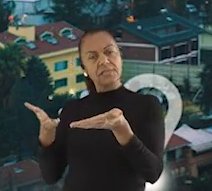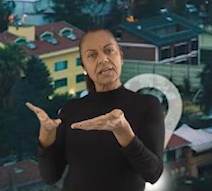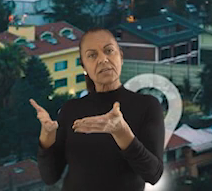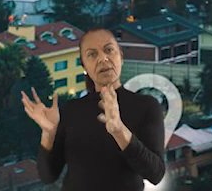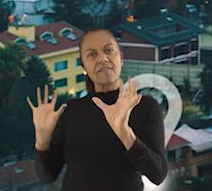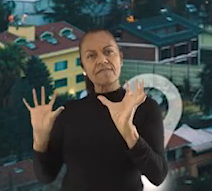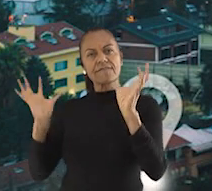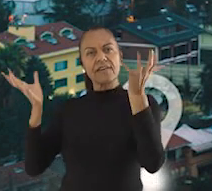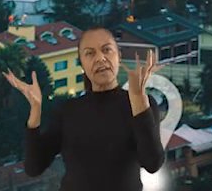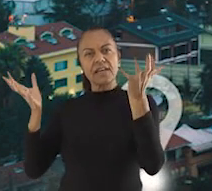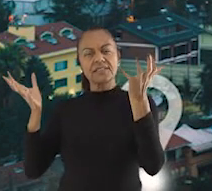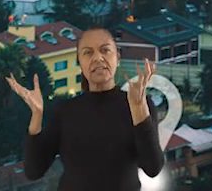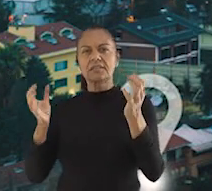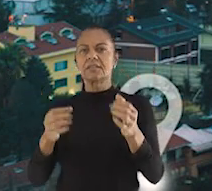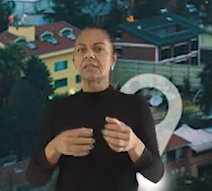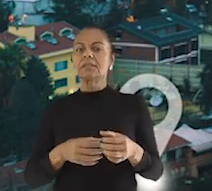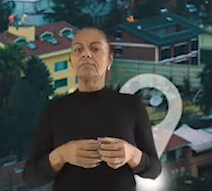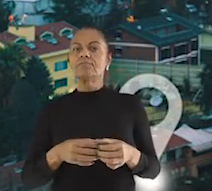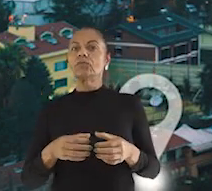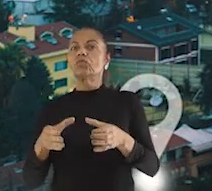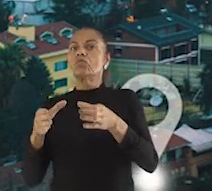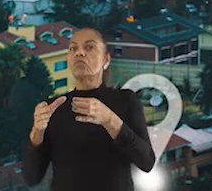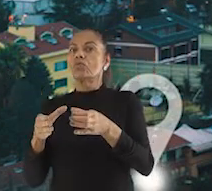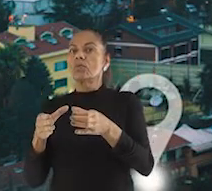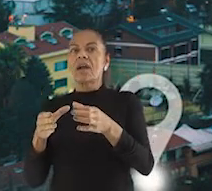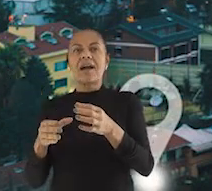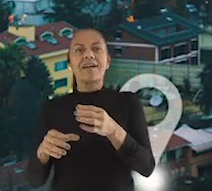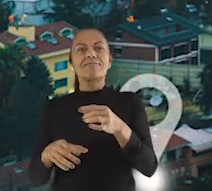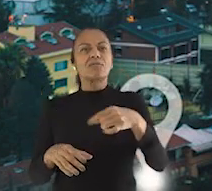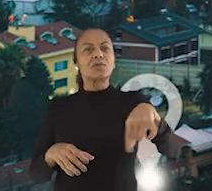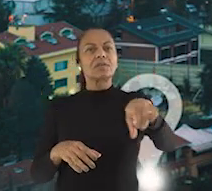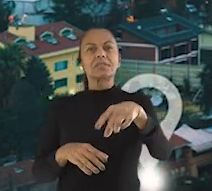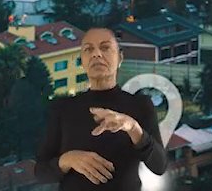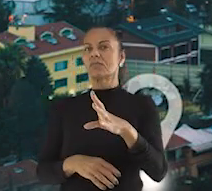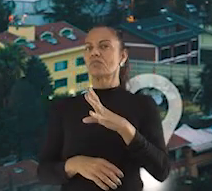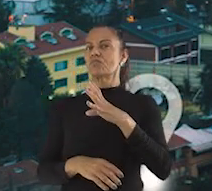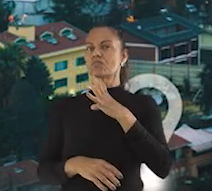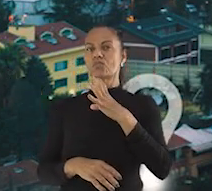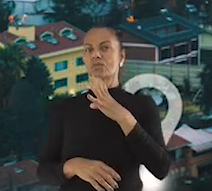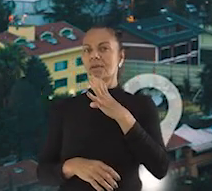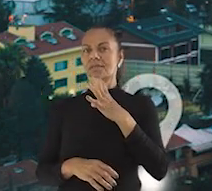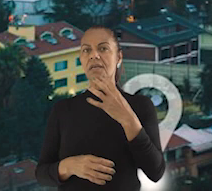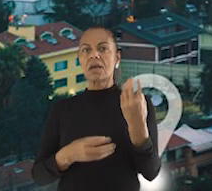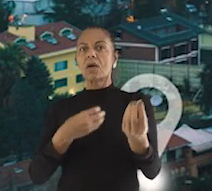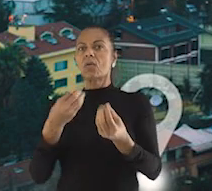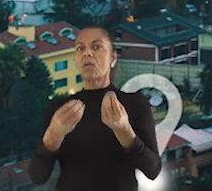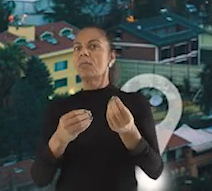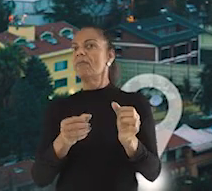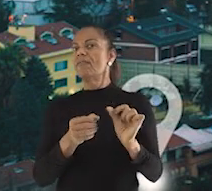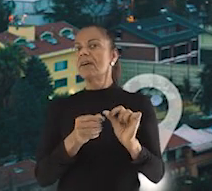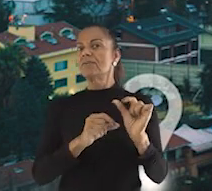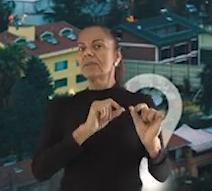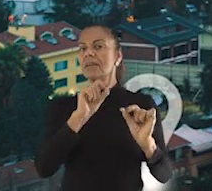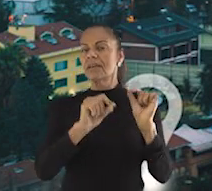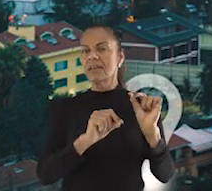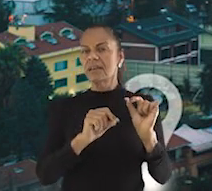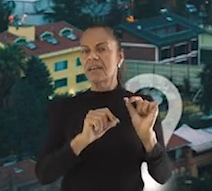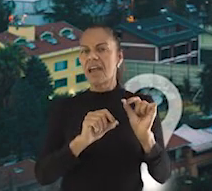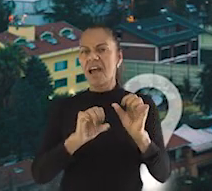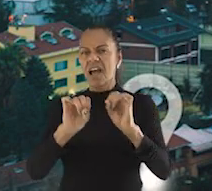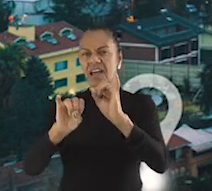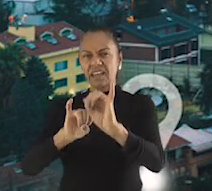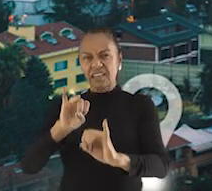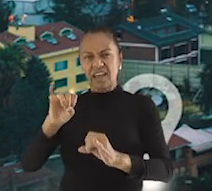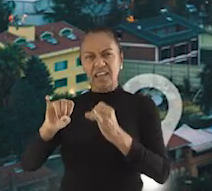festa for acontecer em uma cidade que você não conhece, como você faz para chegar até aquele local? Você